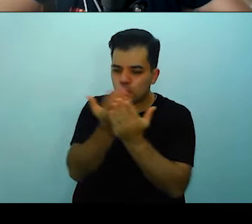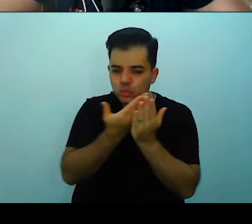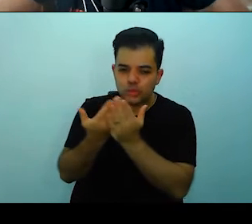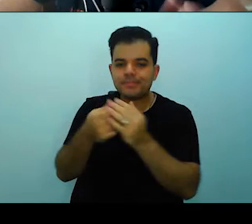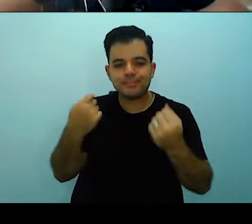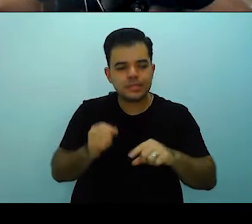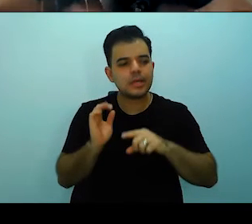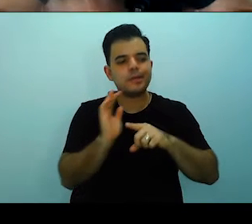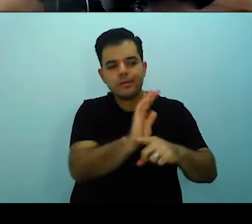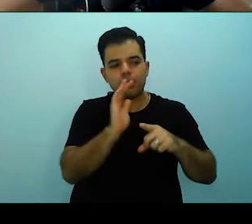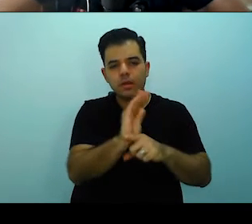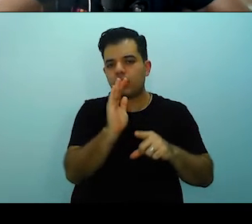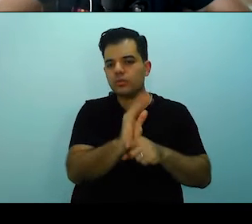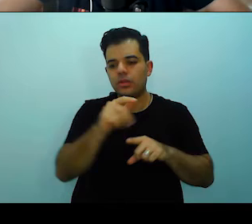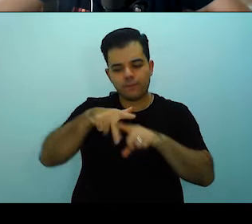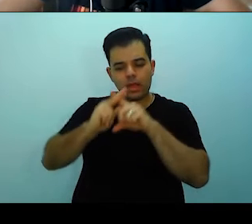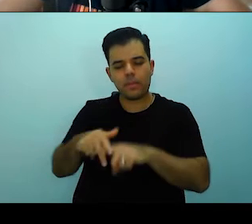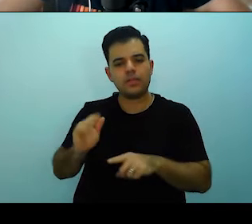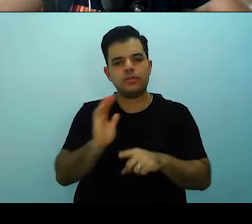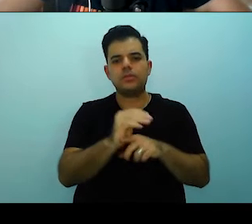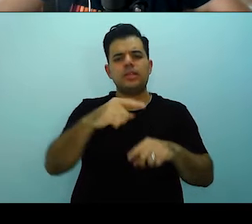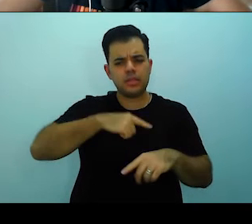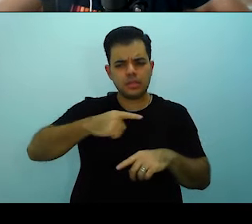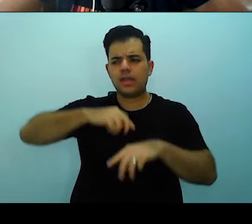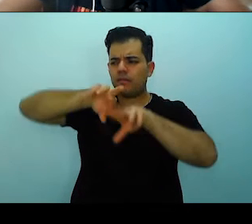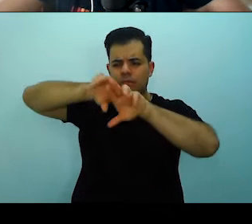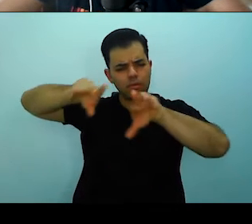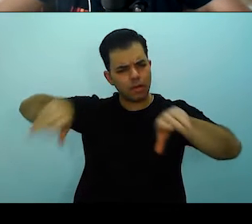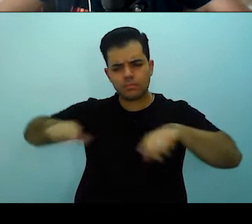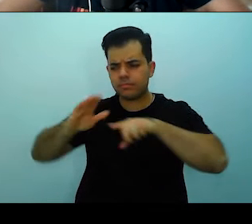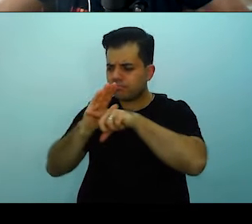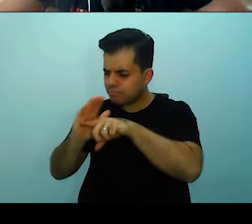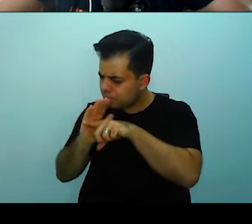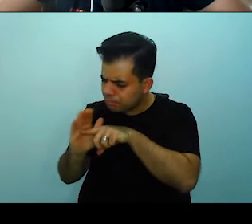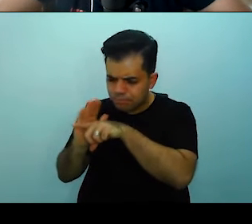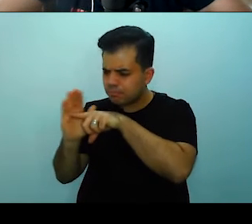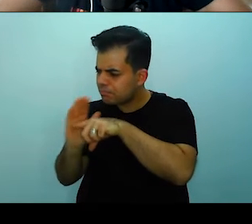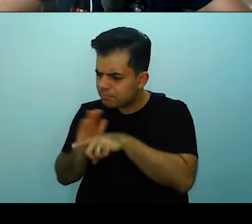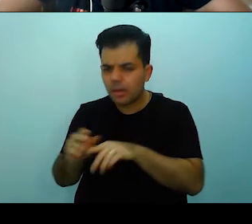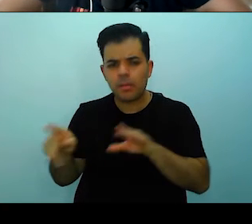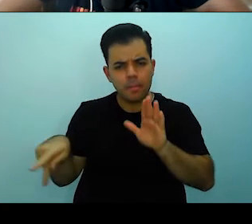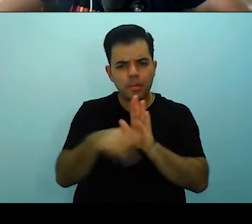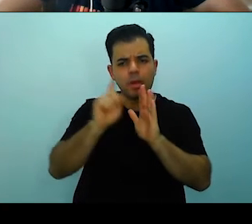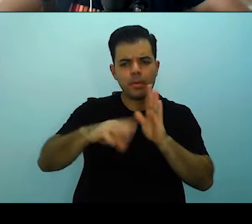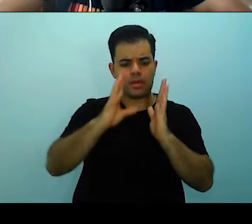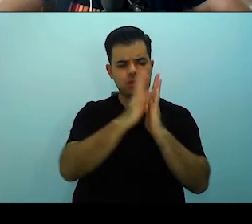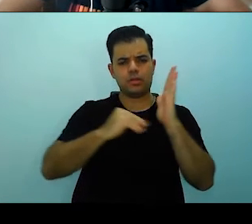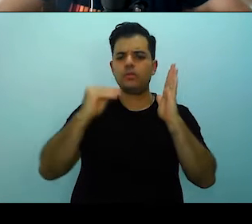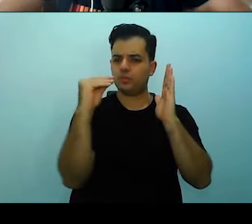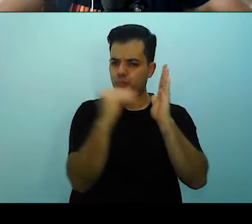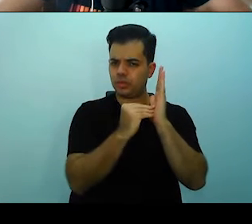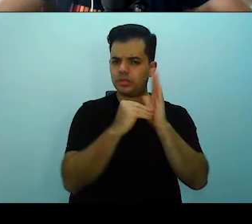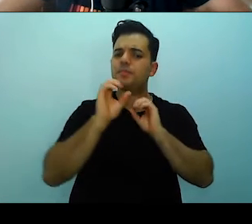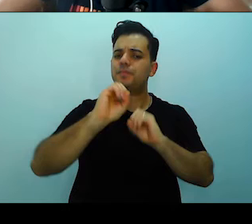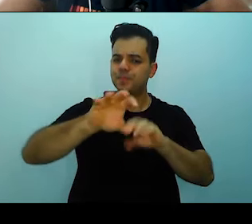aí que devem ser destrinchados e que repercutem diretamente no ensino da lógica de programação. Então, esse é